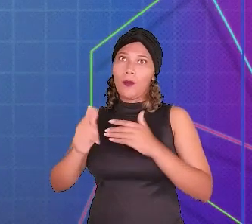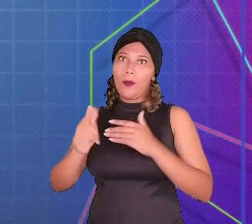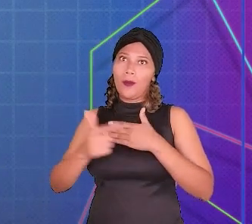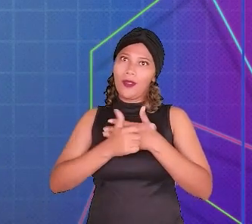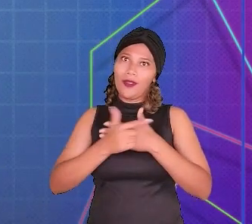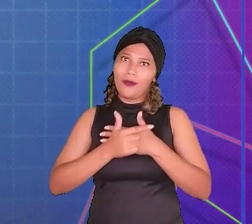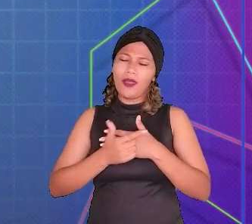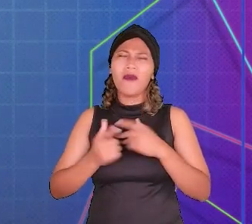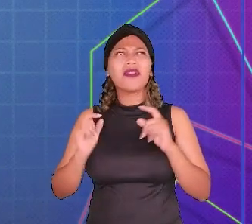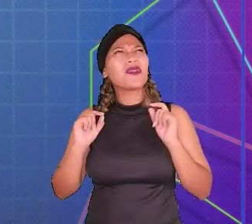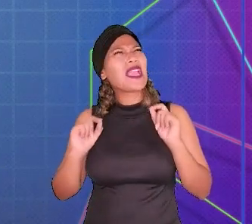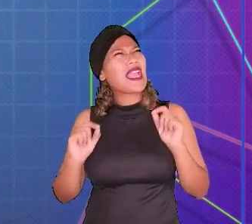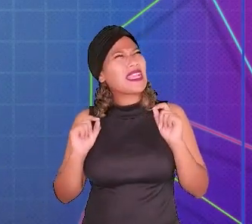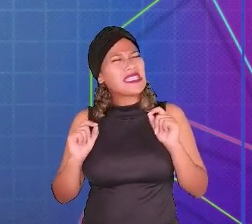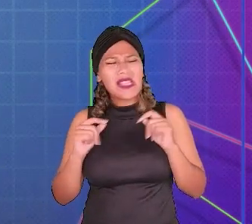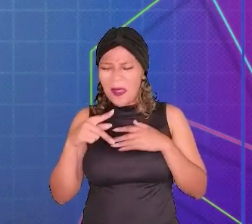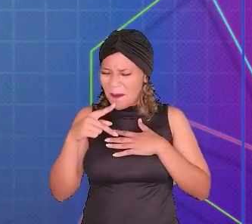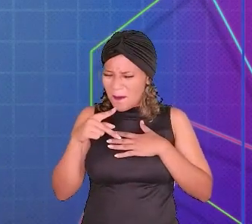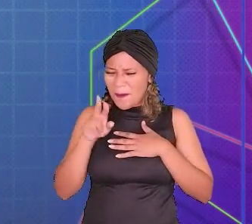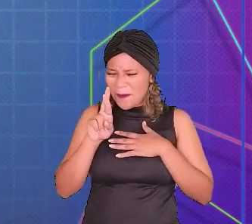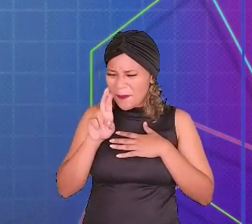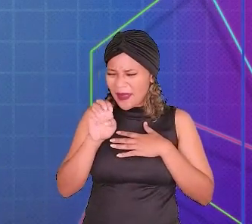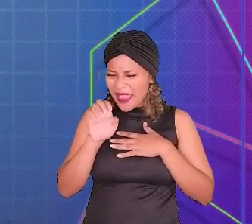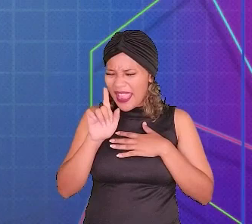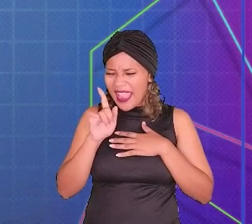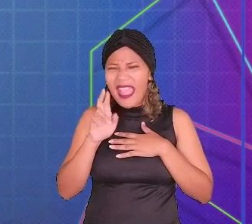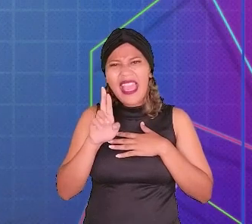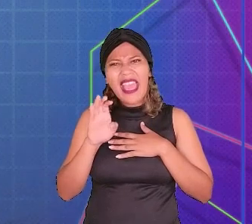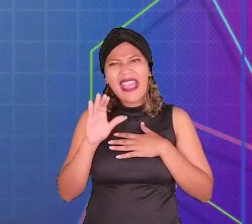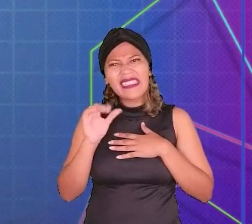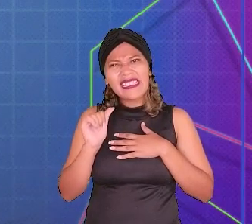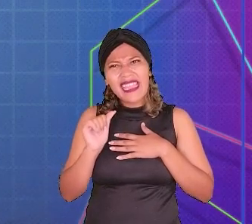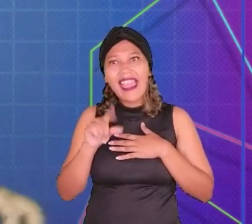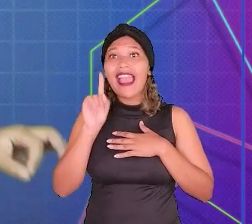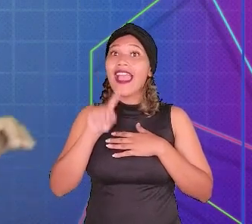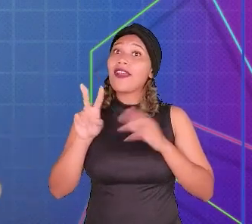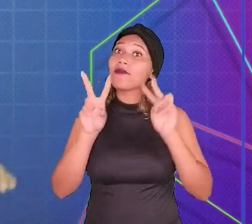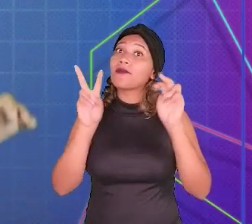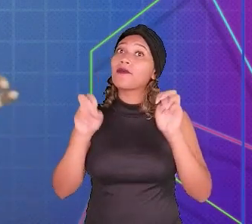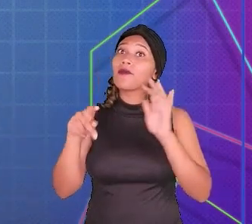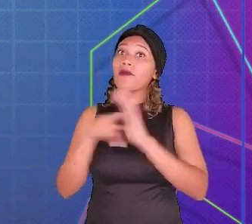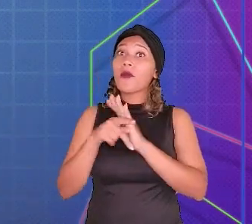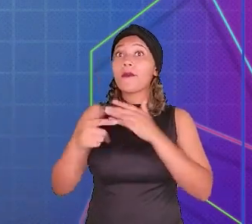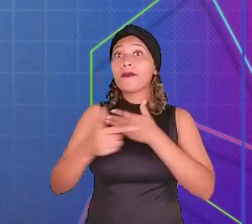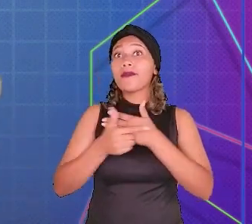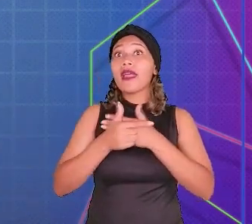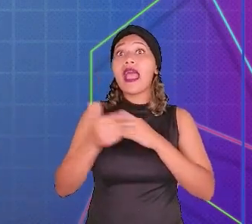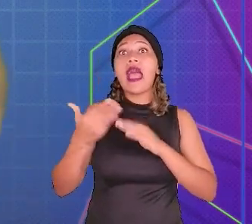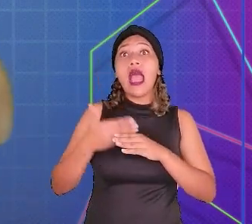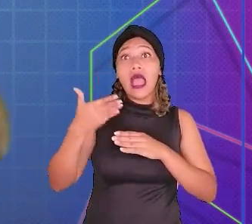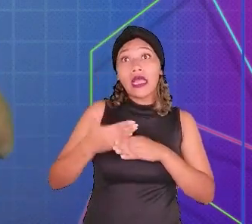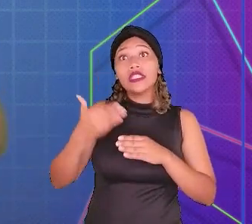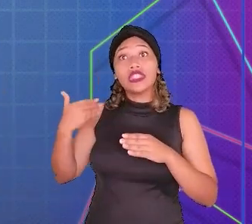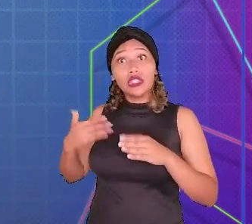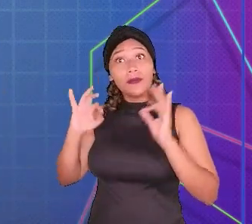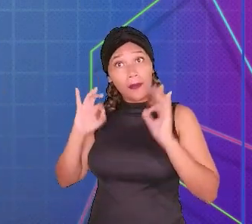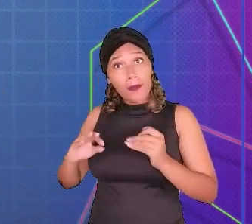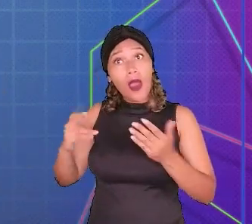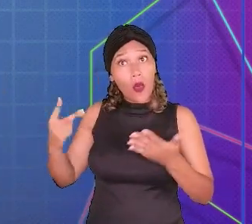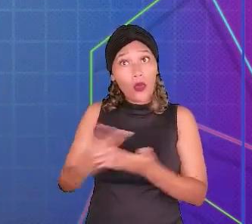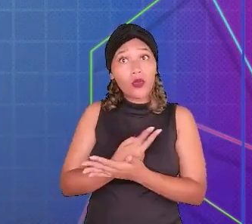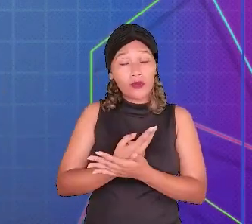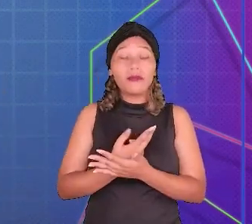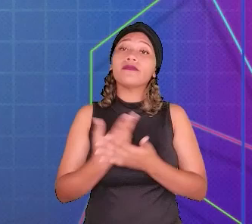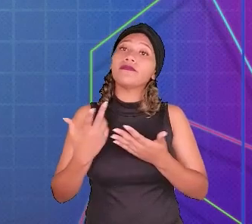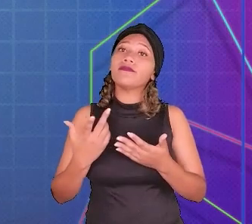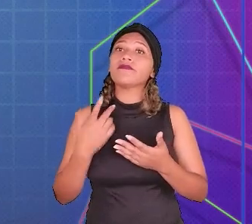História pregressa. Mas o que é história pregressa, professora? História pregressa é toda a história do personagem antes da história do jogo